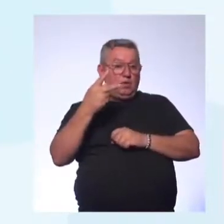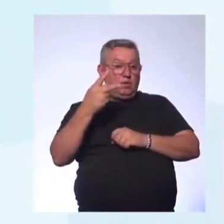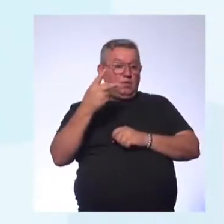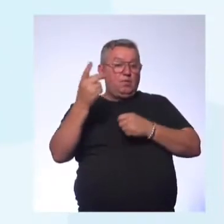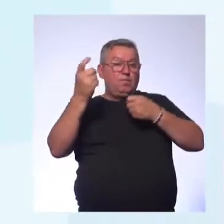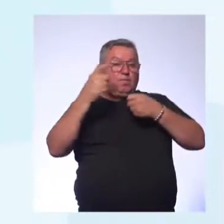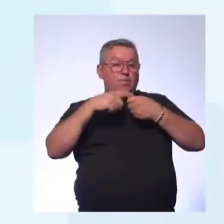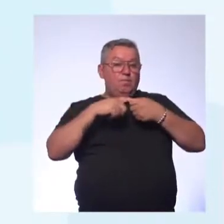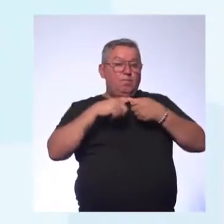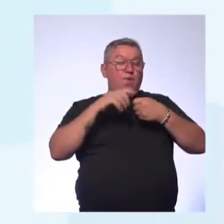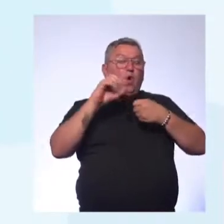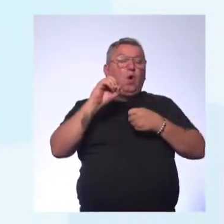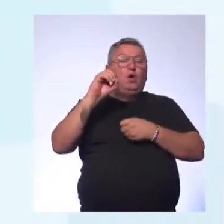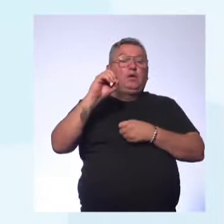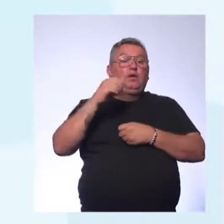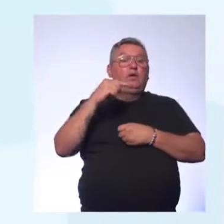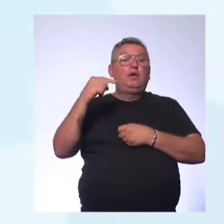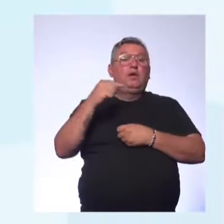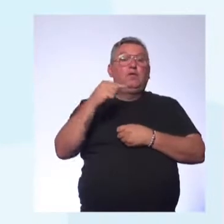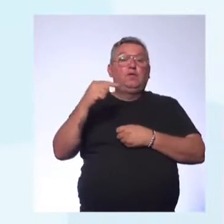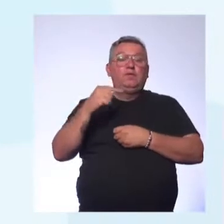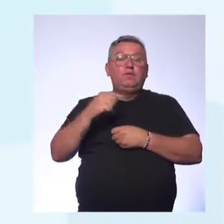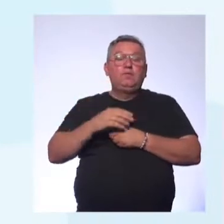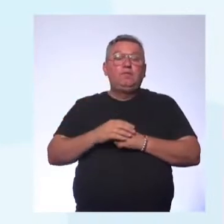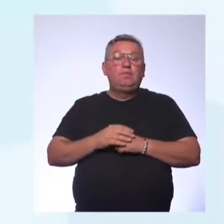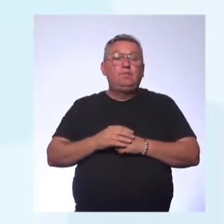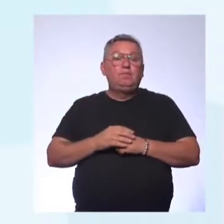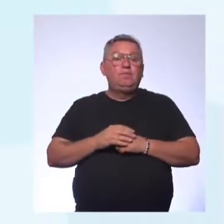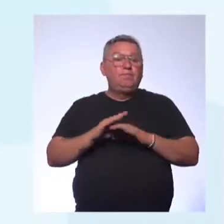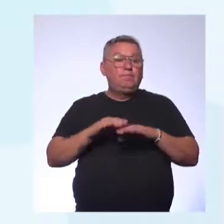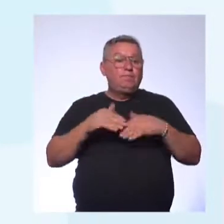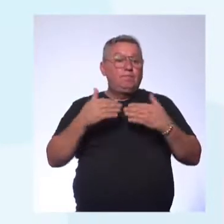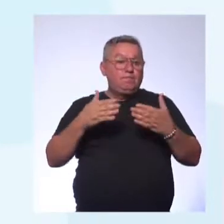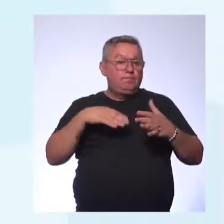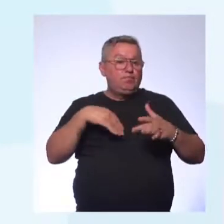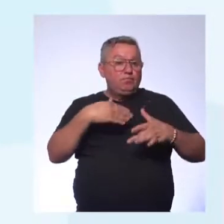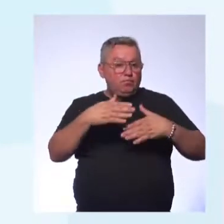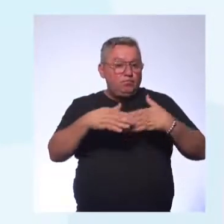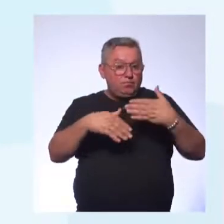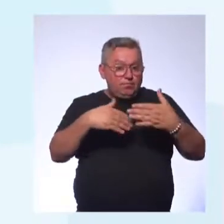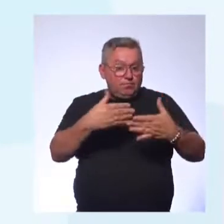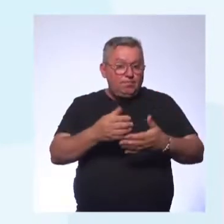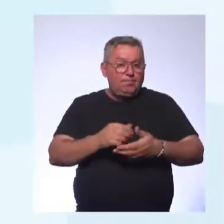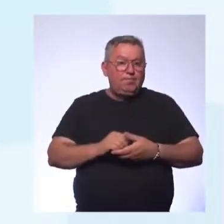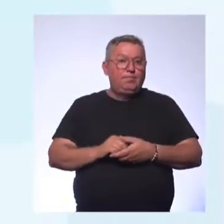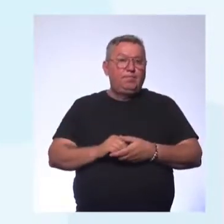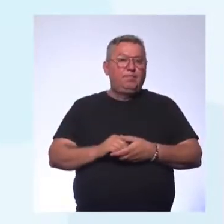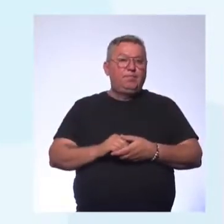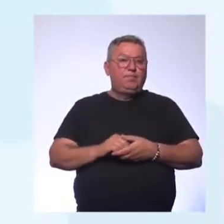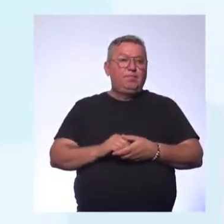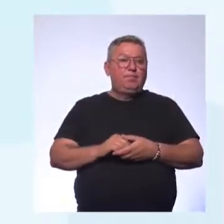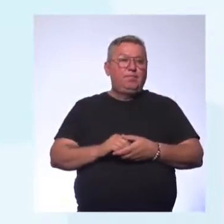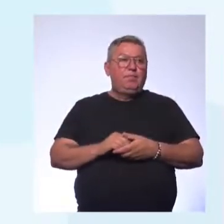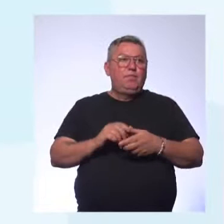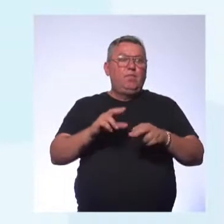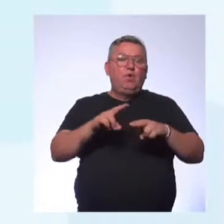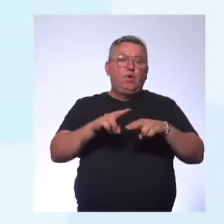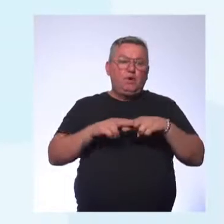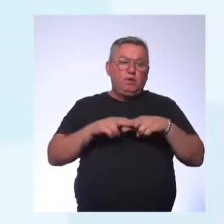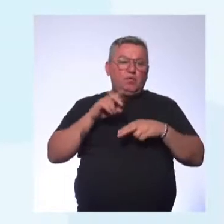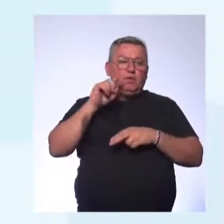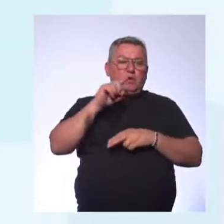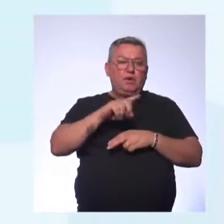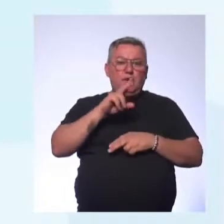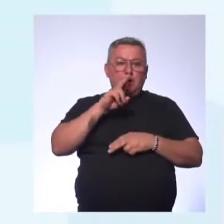liga com o oxigênio negativo e assim sucessivamente Ok portanto